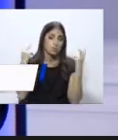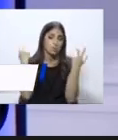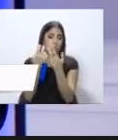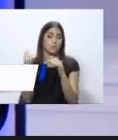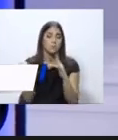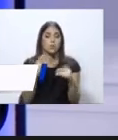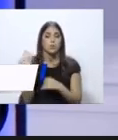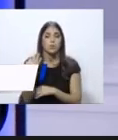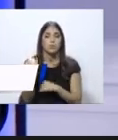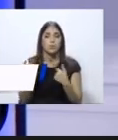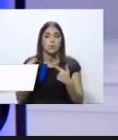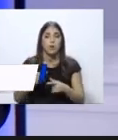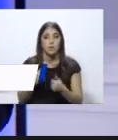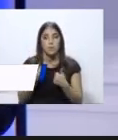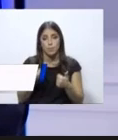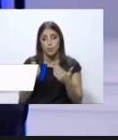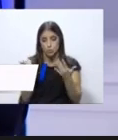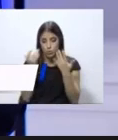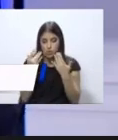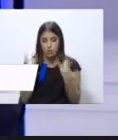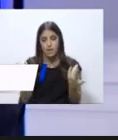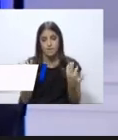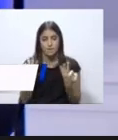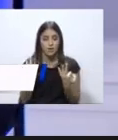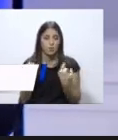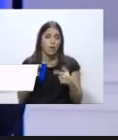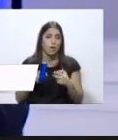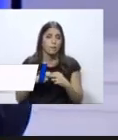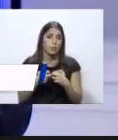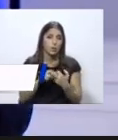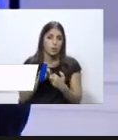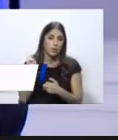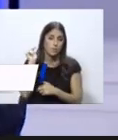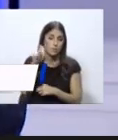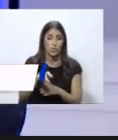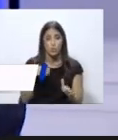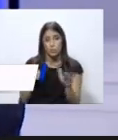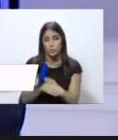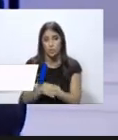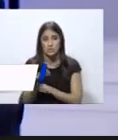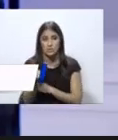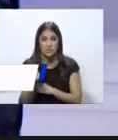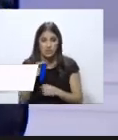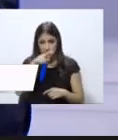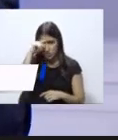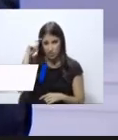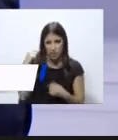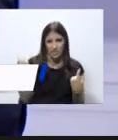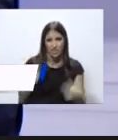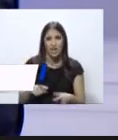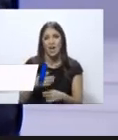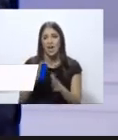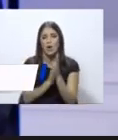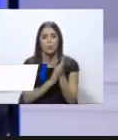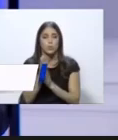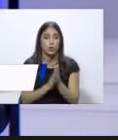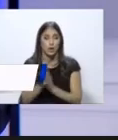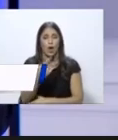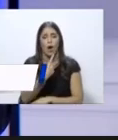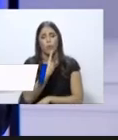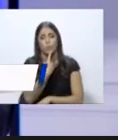havia reconhecidamente um problema de concretização, havia muitas, em vários jogos havia um número de oportunidades